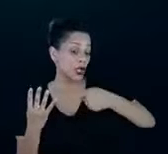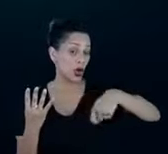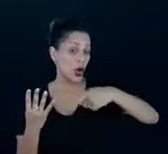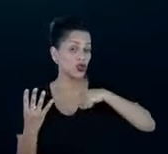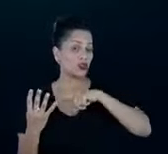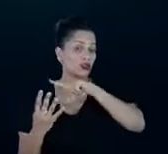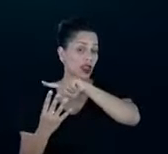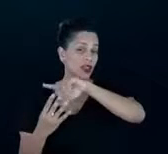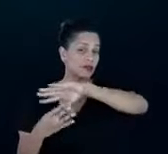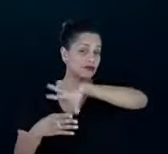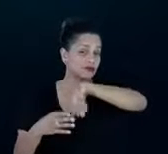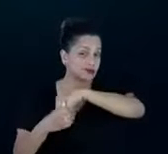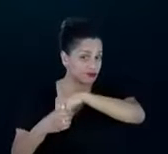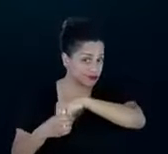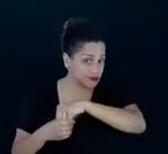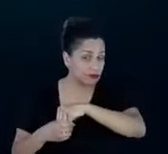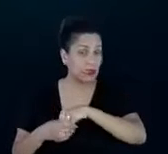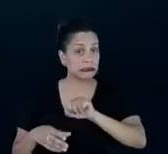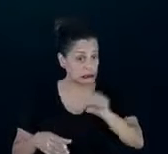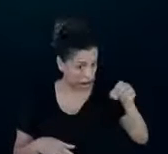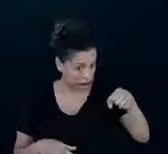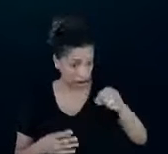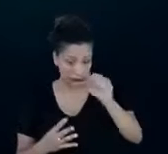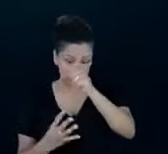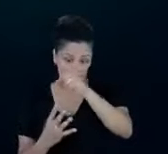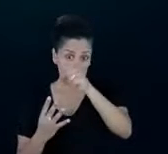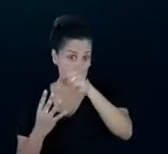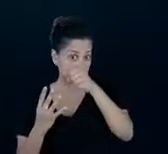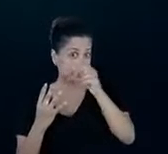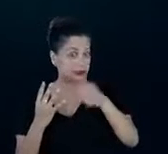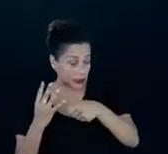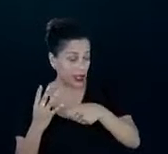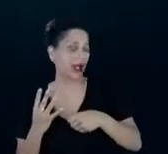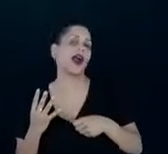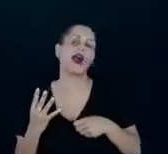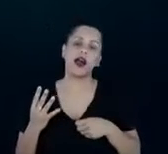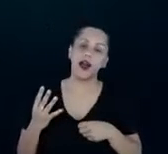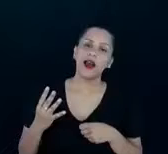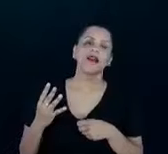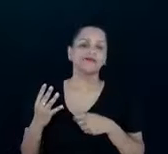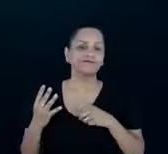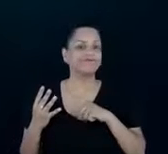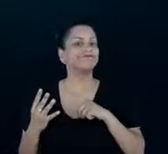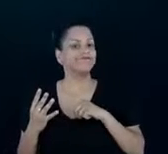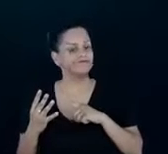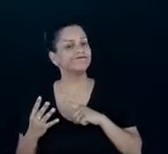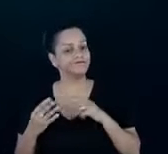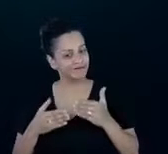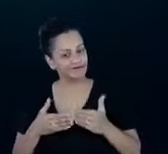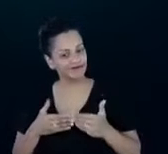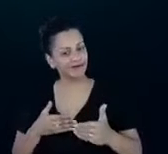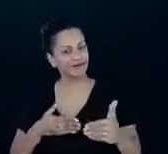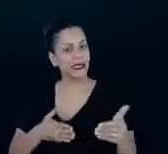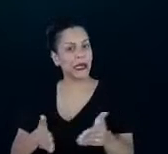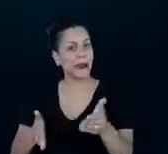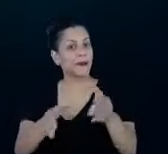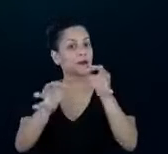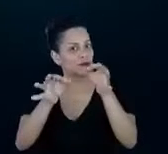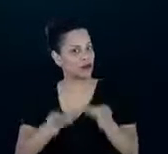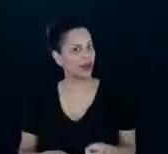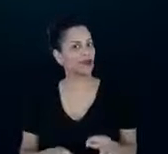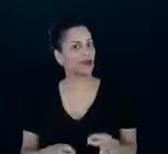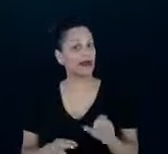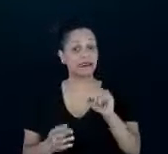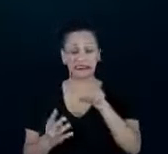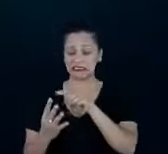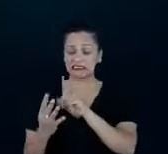responder afirmativamente para cada uma dessas verticais significa que provavelmente você tá no caminho certo na medida em que você